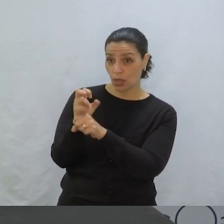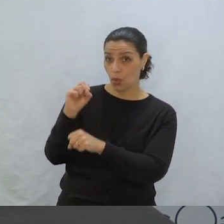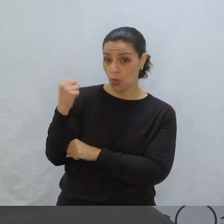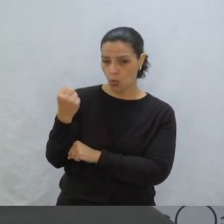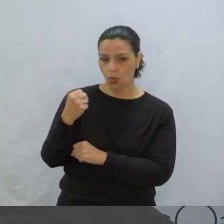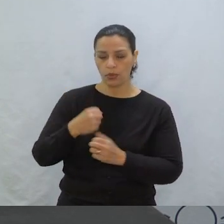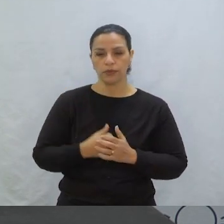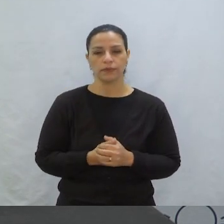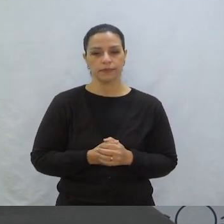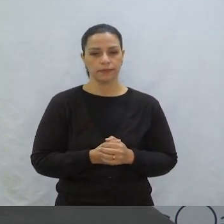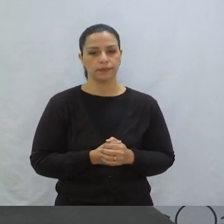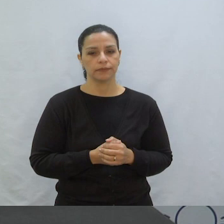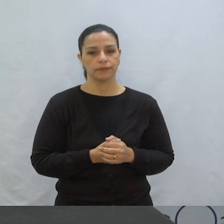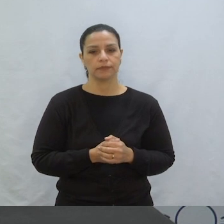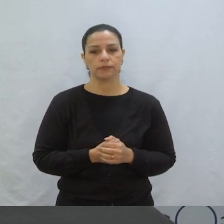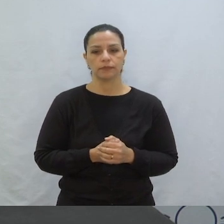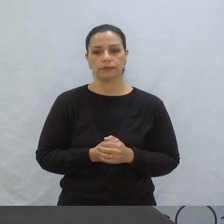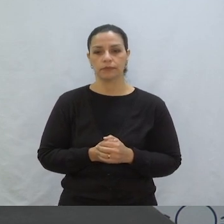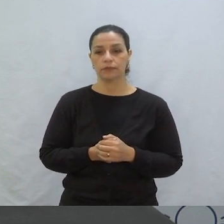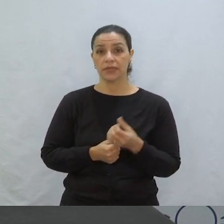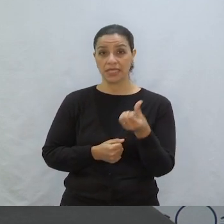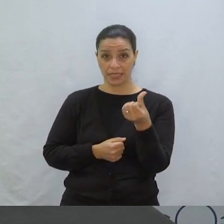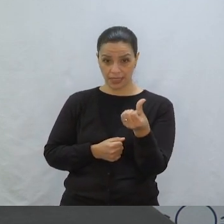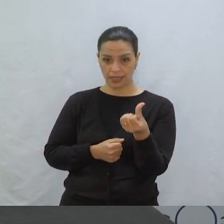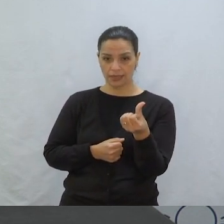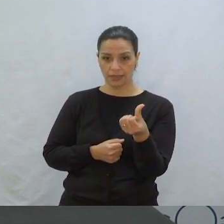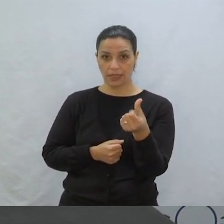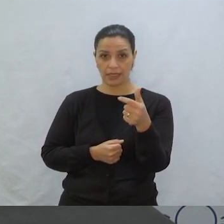no 8, a gente vai continuar. Aqui já temos 6.